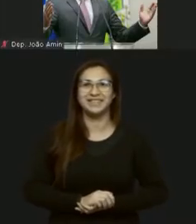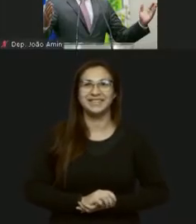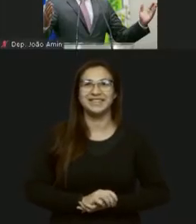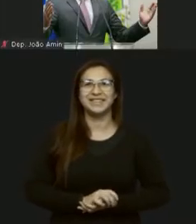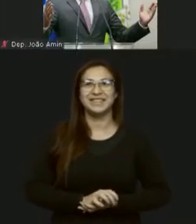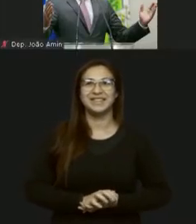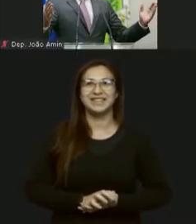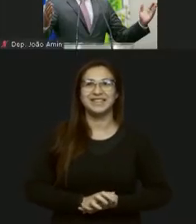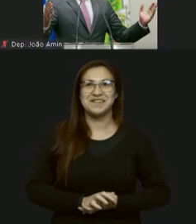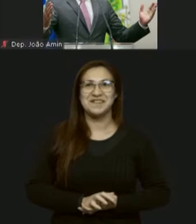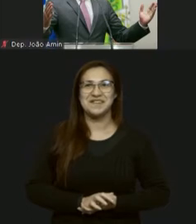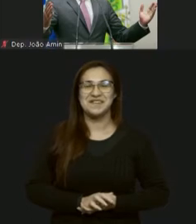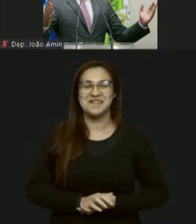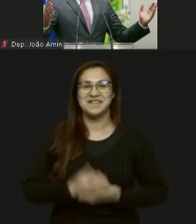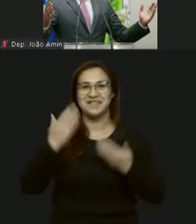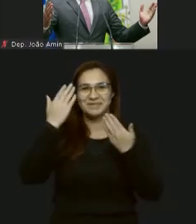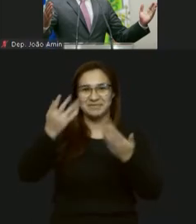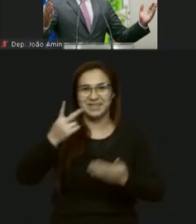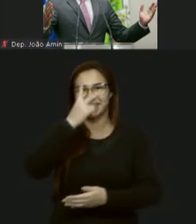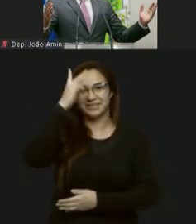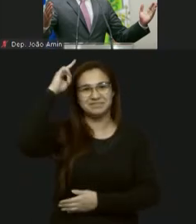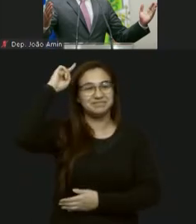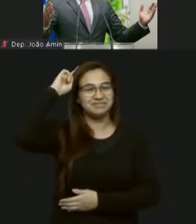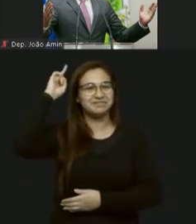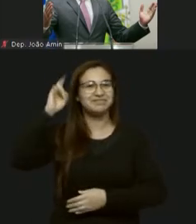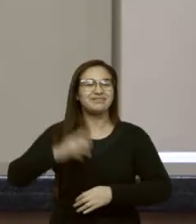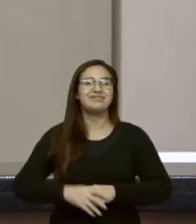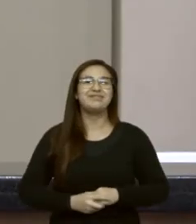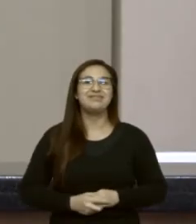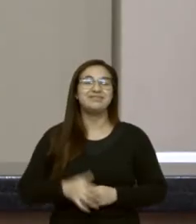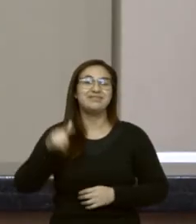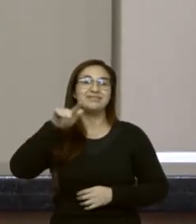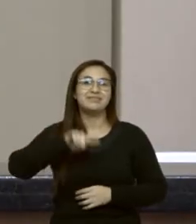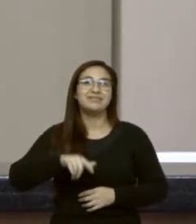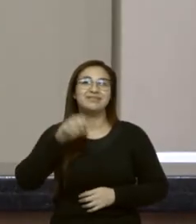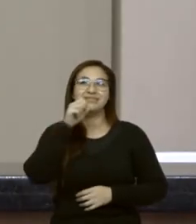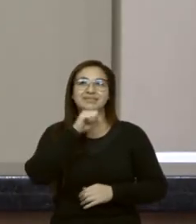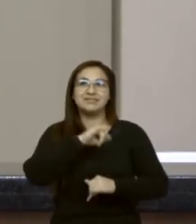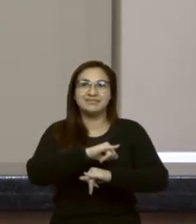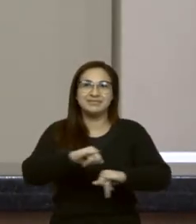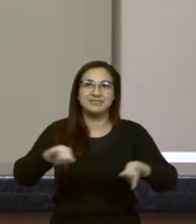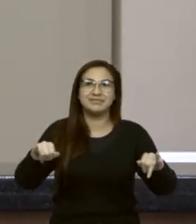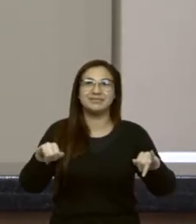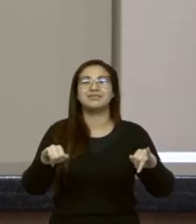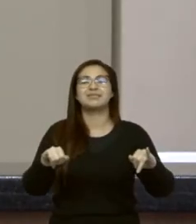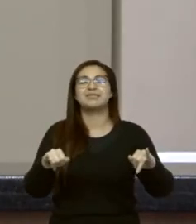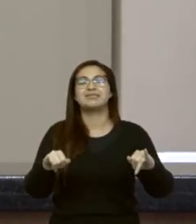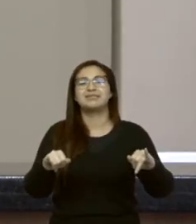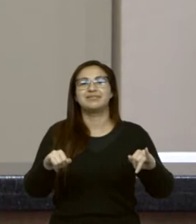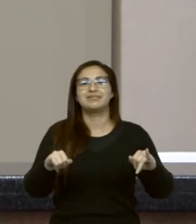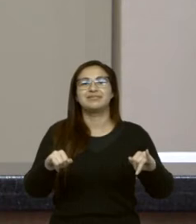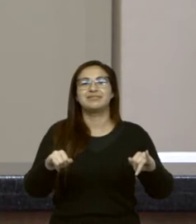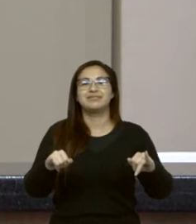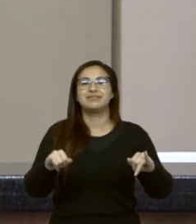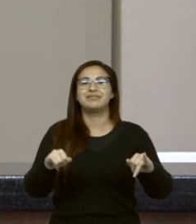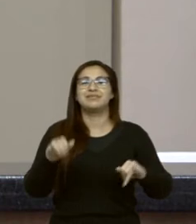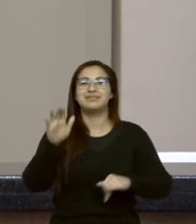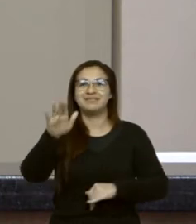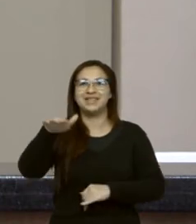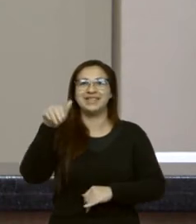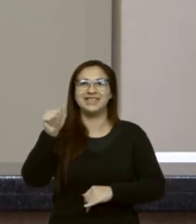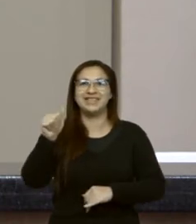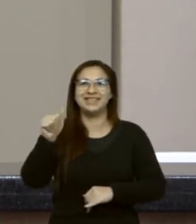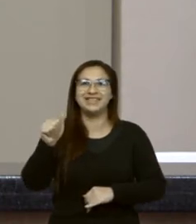deputado Vicente Caro Preso. Ainda em breves comunicações, com a palavra,